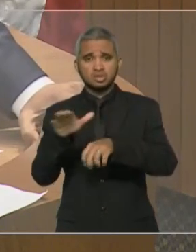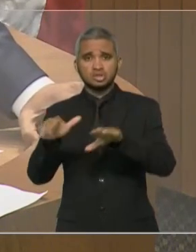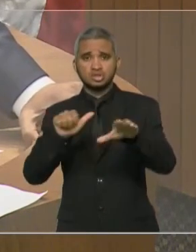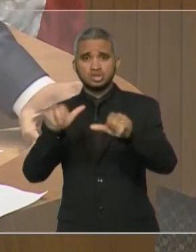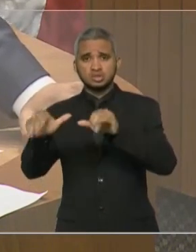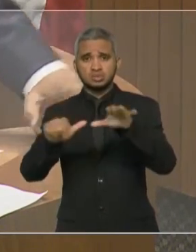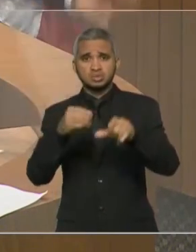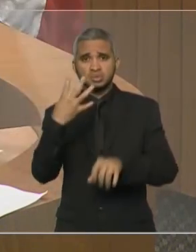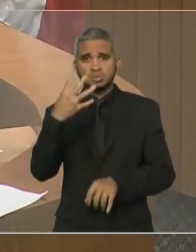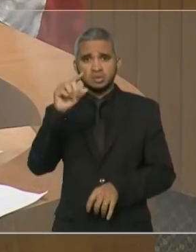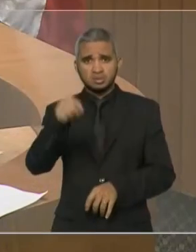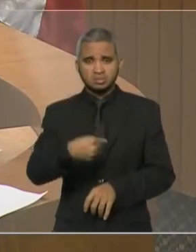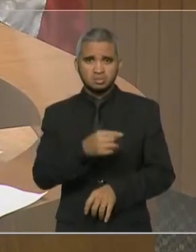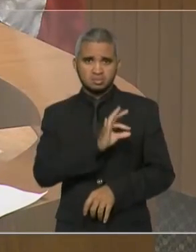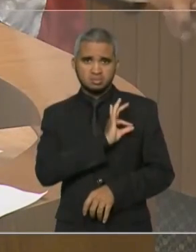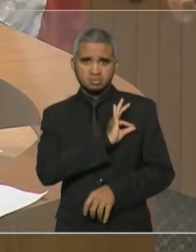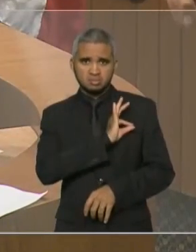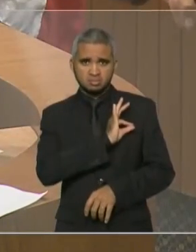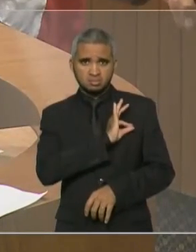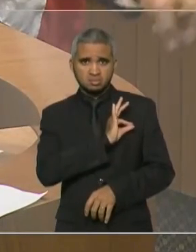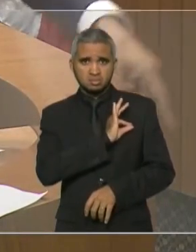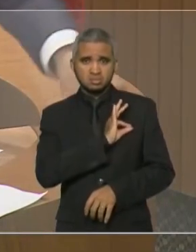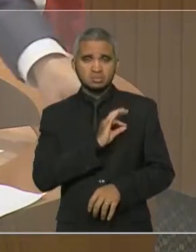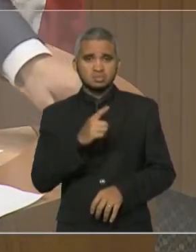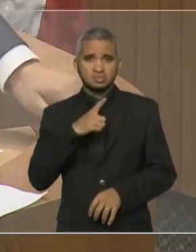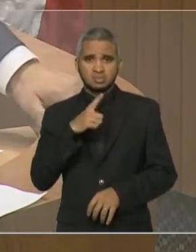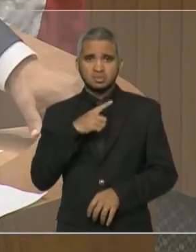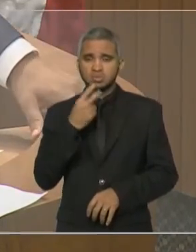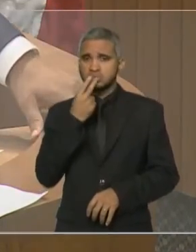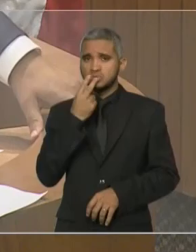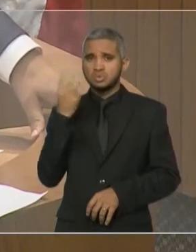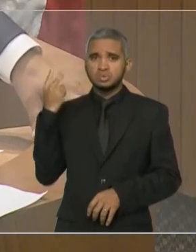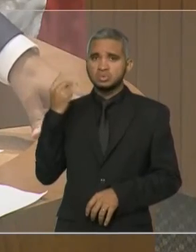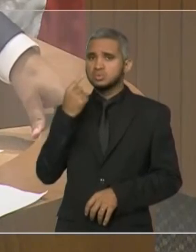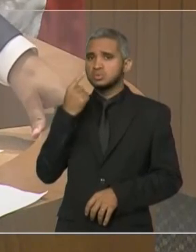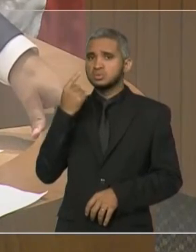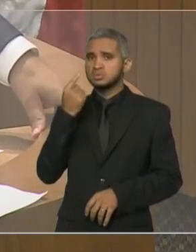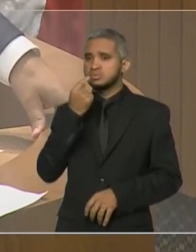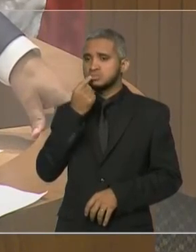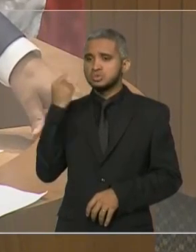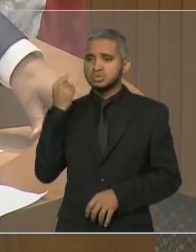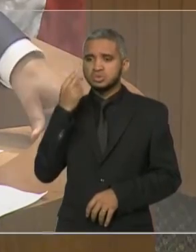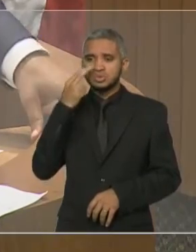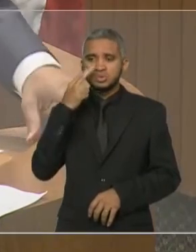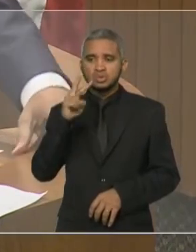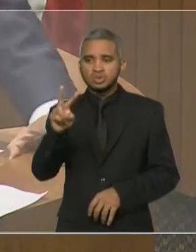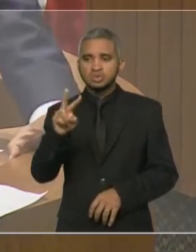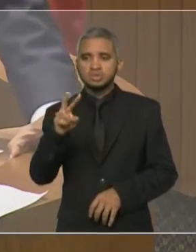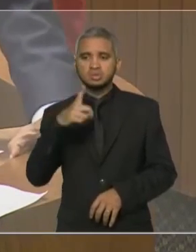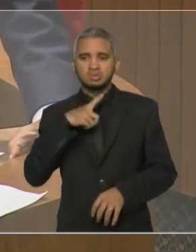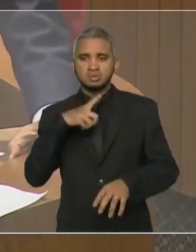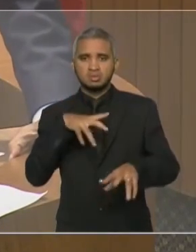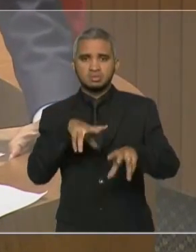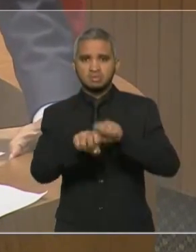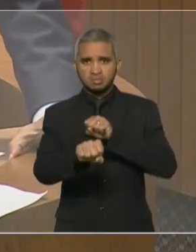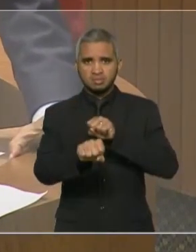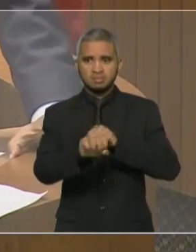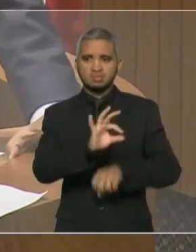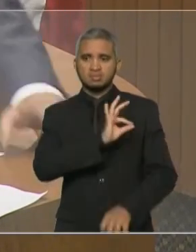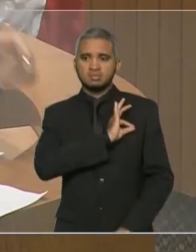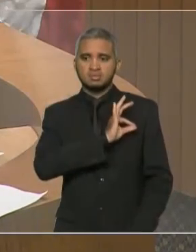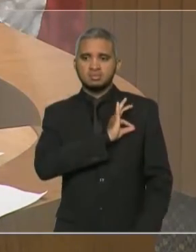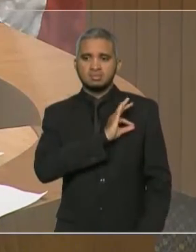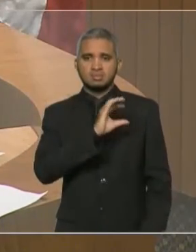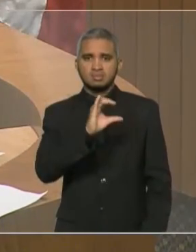policiais militares. Há 2 dias atrás, teve a formatura de centenas de policiais civis.